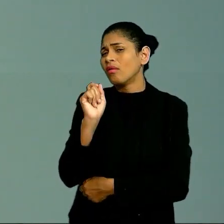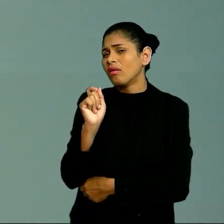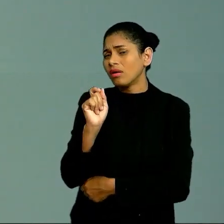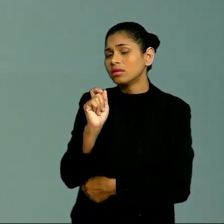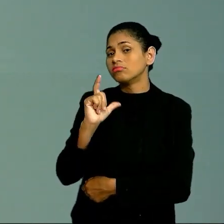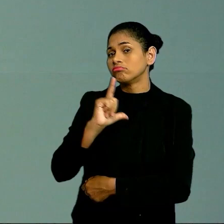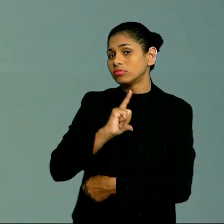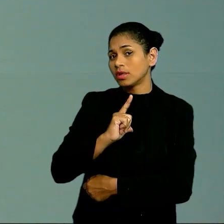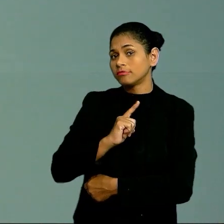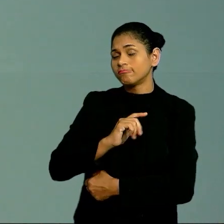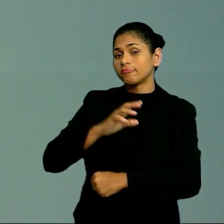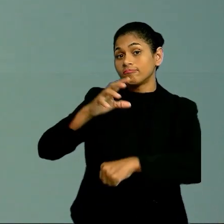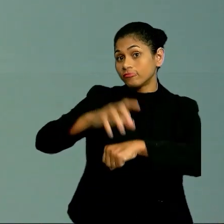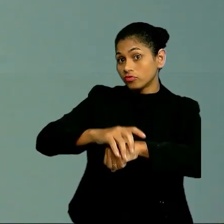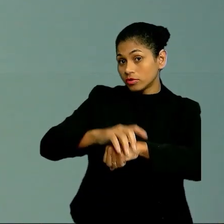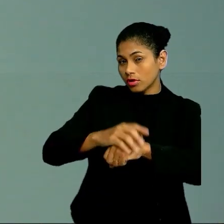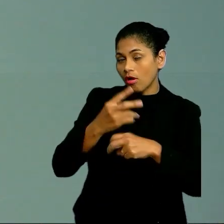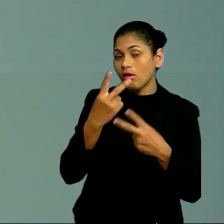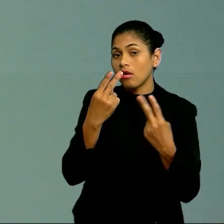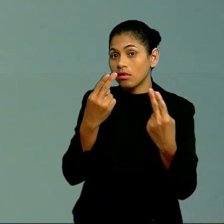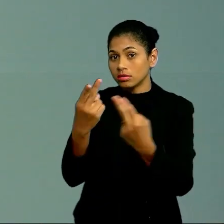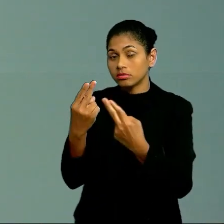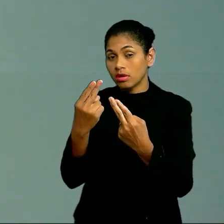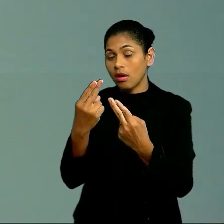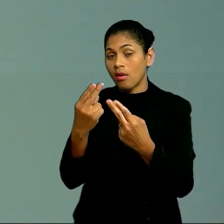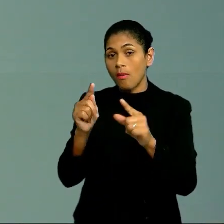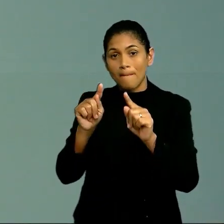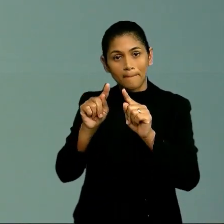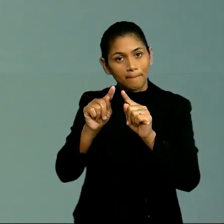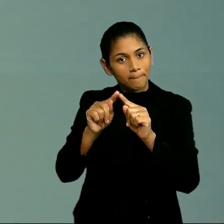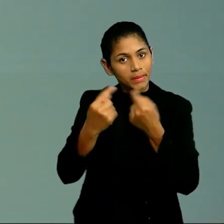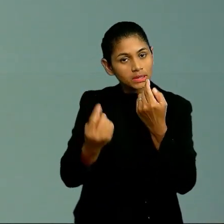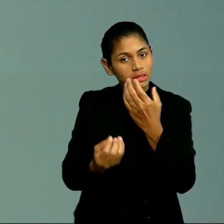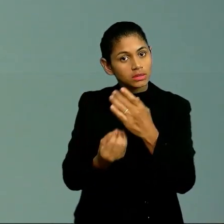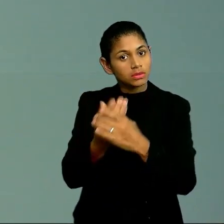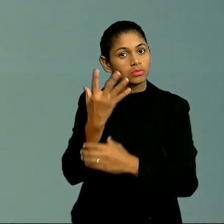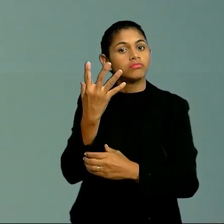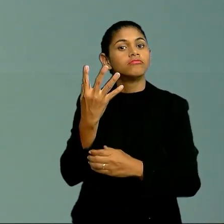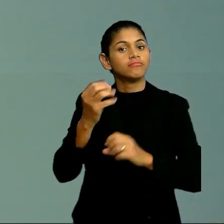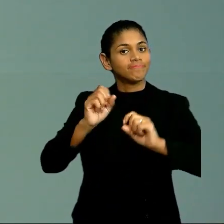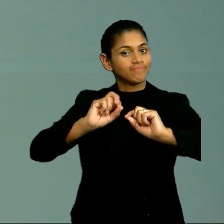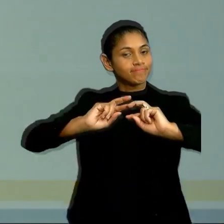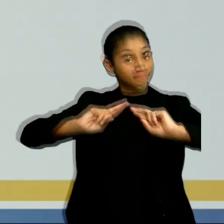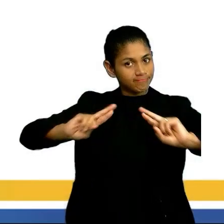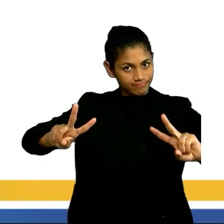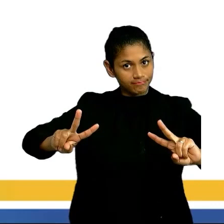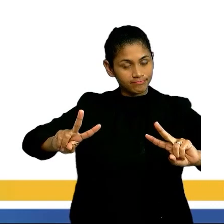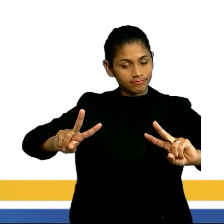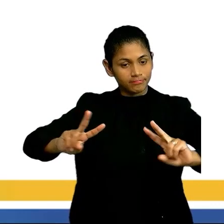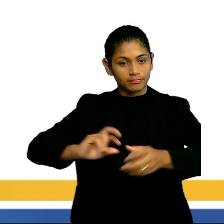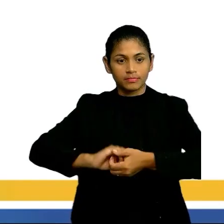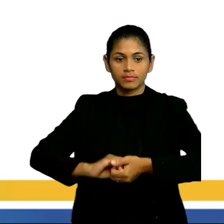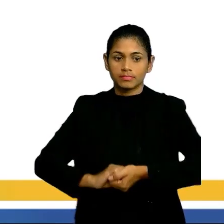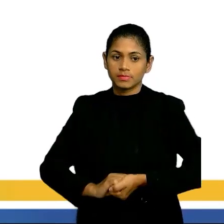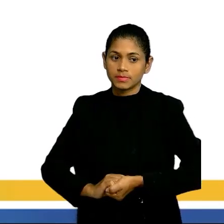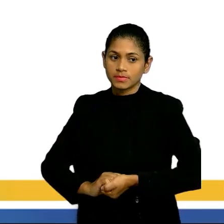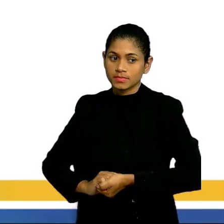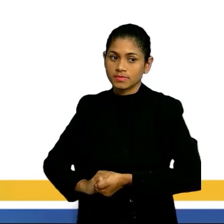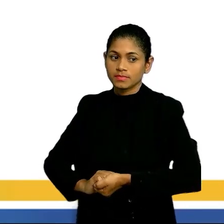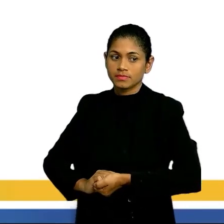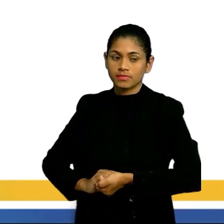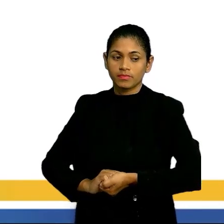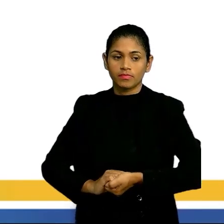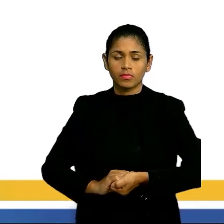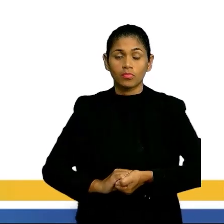origem embrionária diferente. E a gente viu isso. Qual é o nome dessa evidência? Alternativa